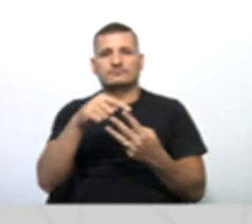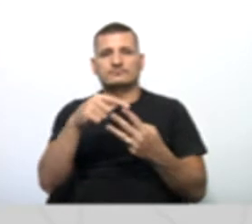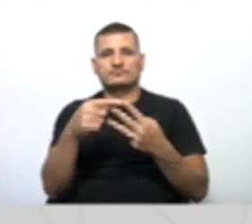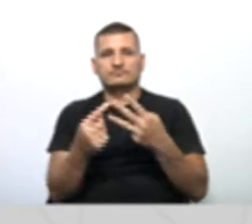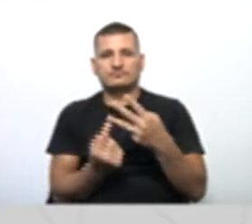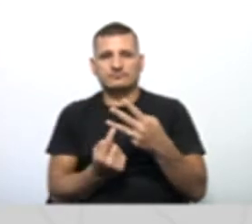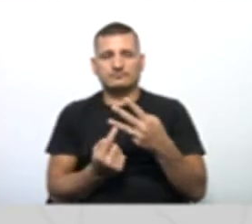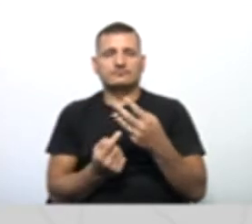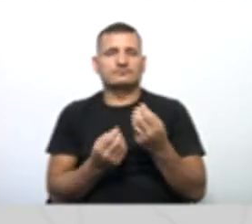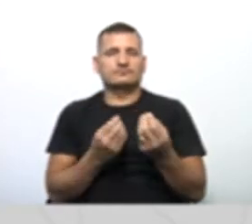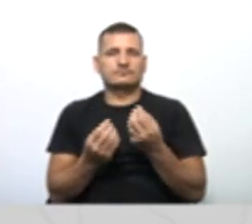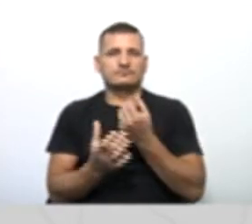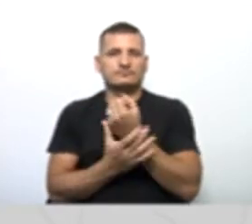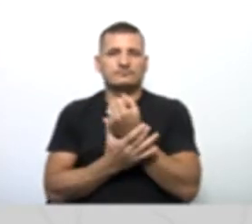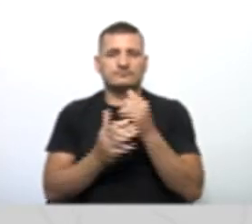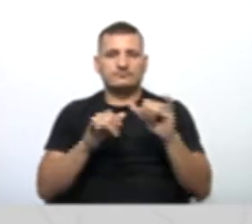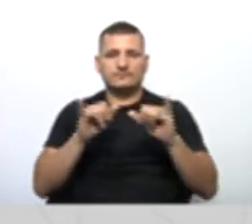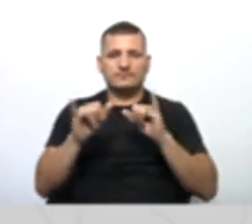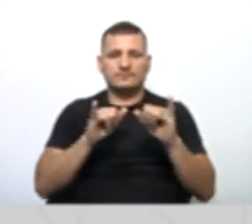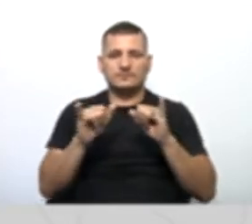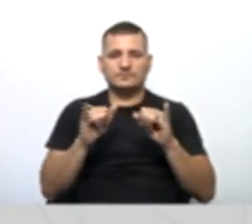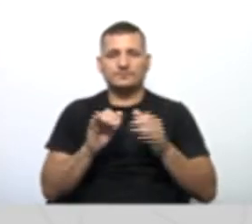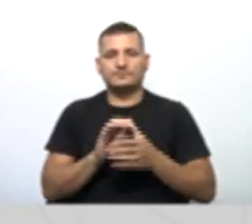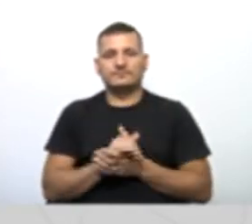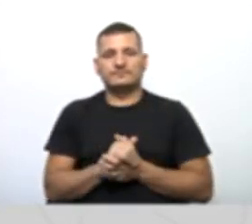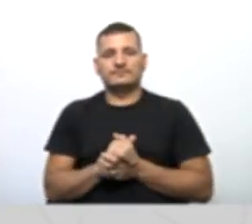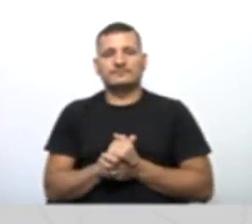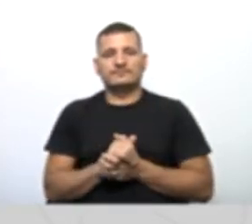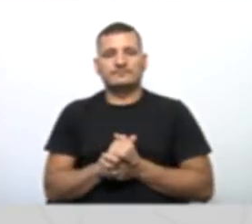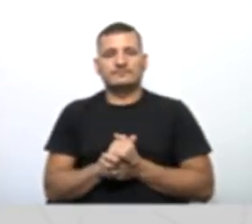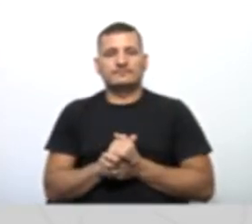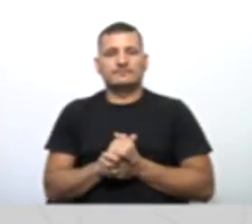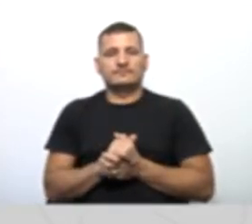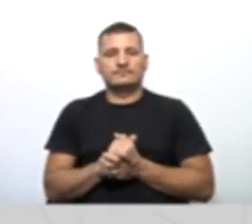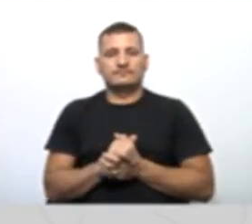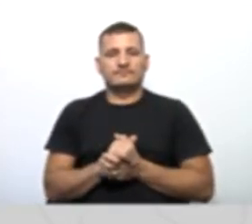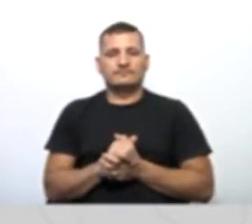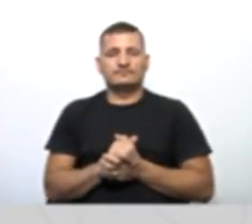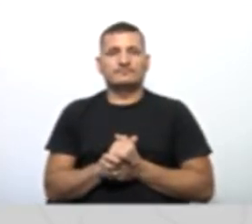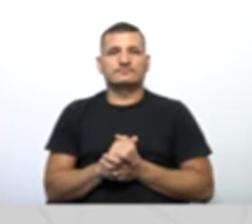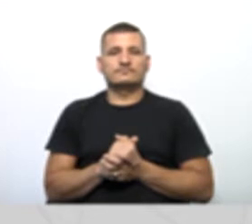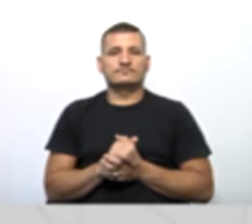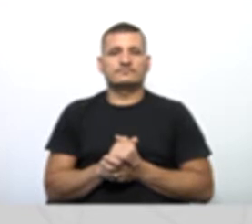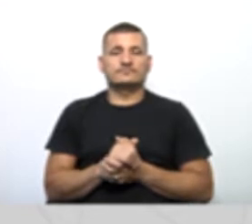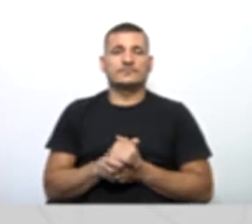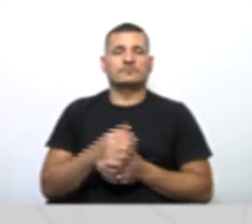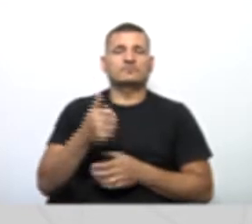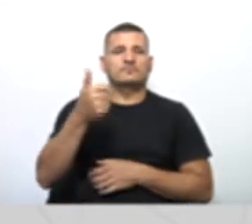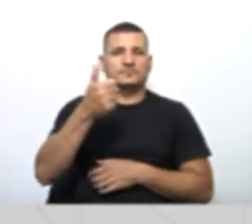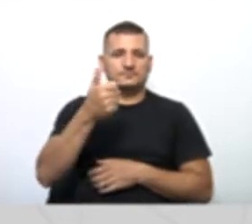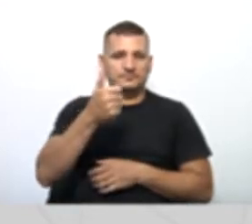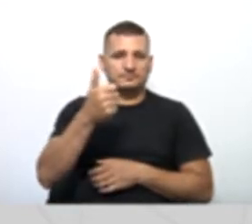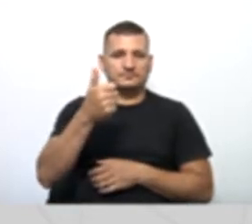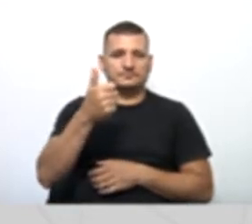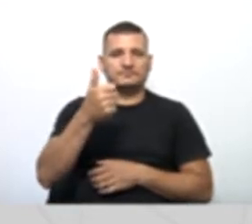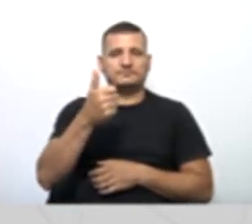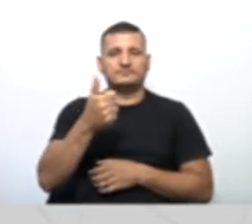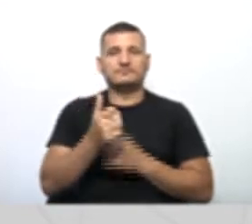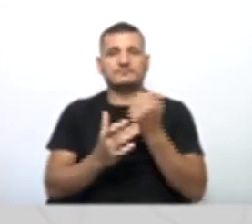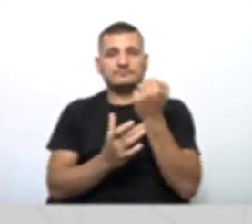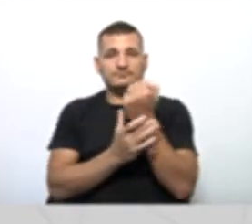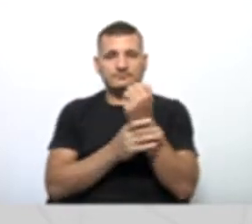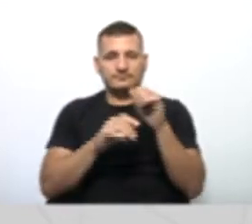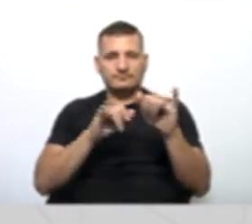da segurança da informação, né? Sendo que aqui em cima, na luneta, temos a segurança da